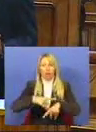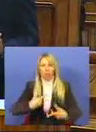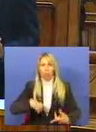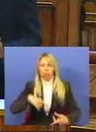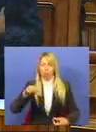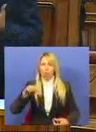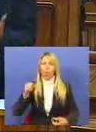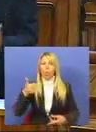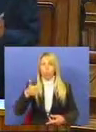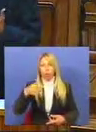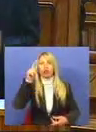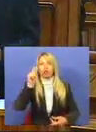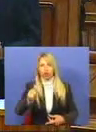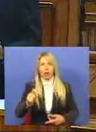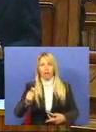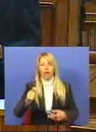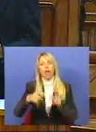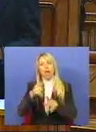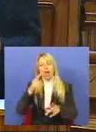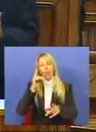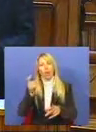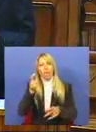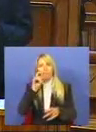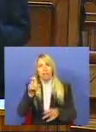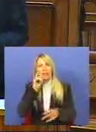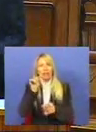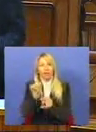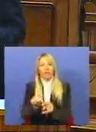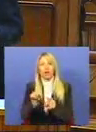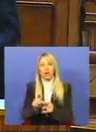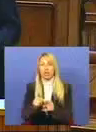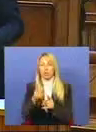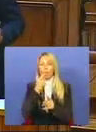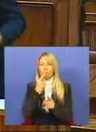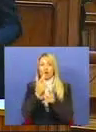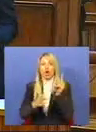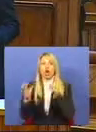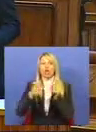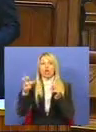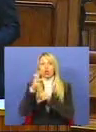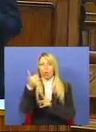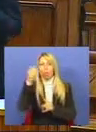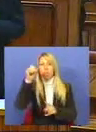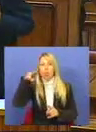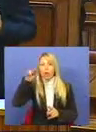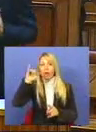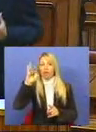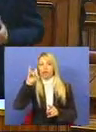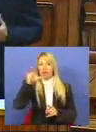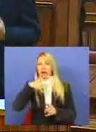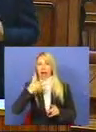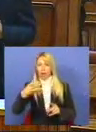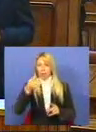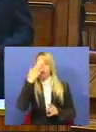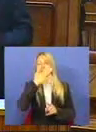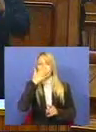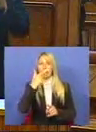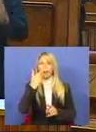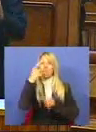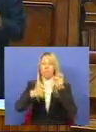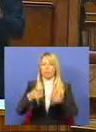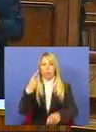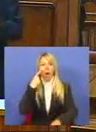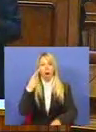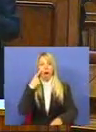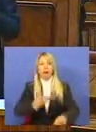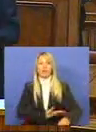decência. Juros bonificados para os desempregados de longa duração. Não acha comigo, Sr. Primeiro-Ministro, que quem é